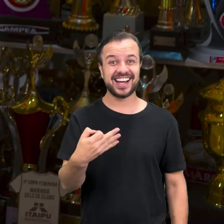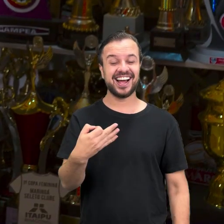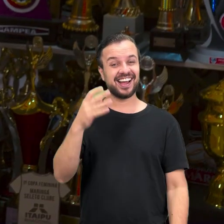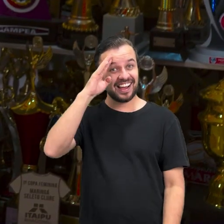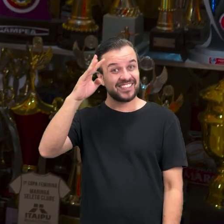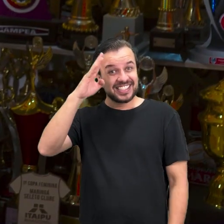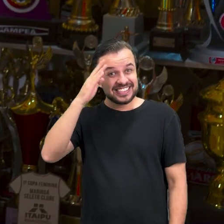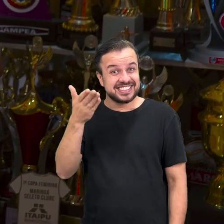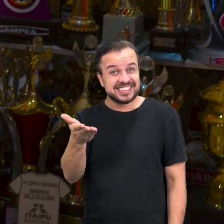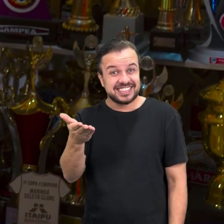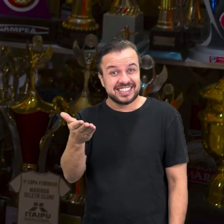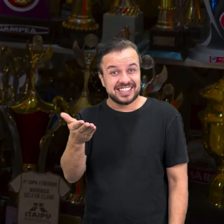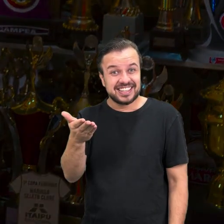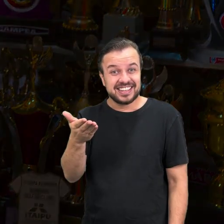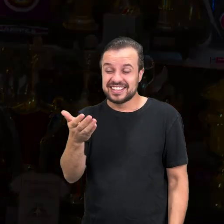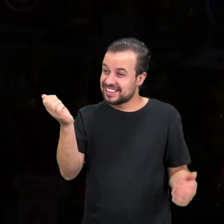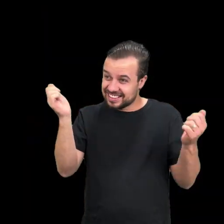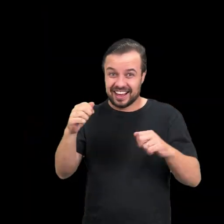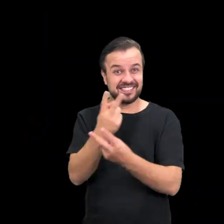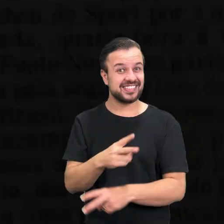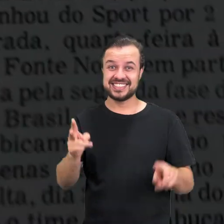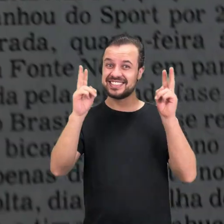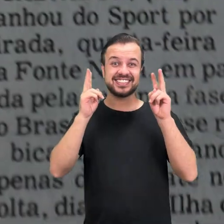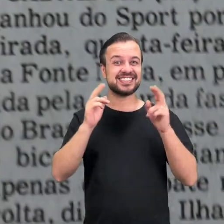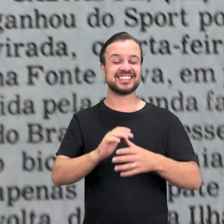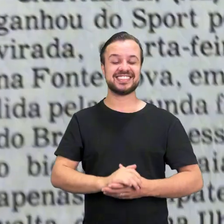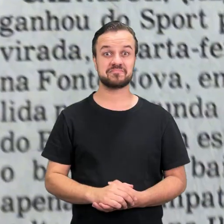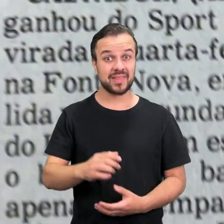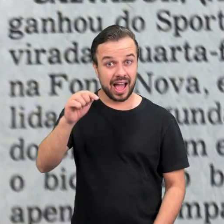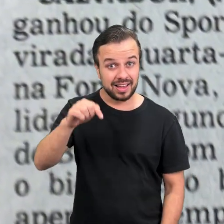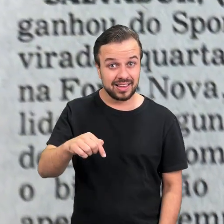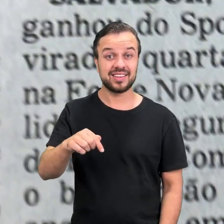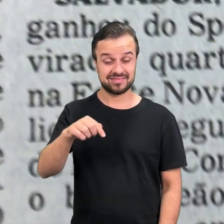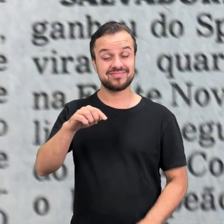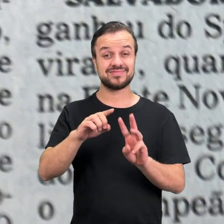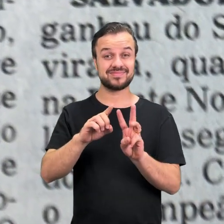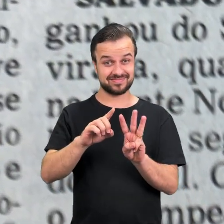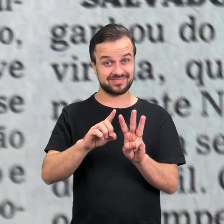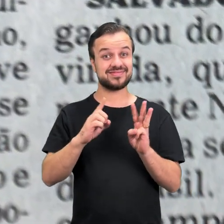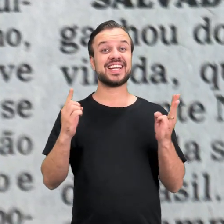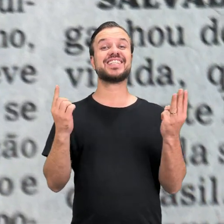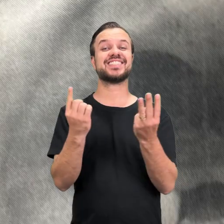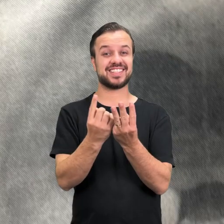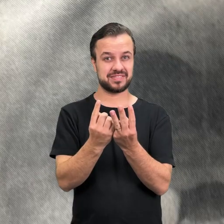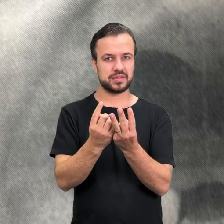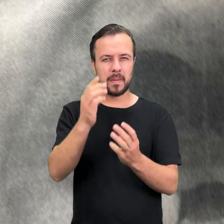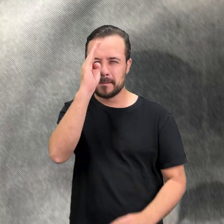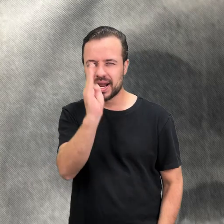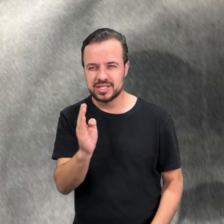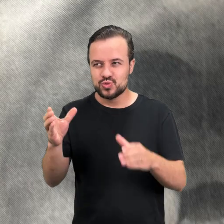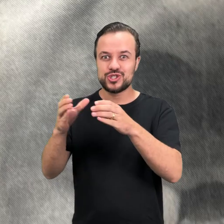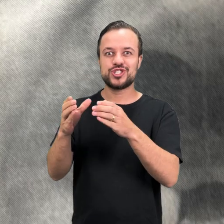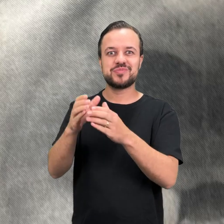um time desse não tinha como perder, vamos dizer assim, né? E foi aqui, no estádio Willie Davis, que a seleção brasileira